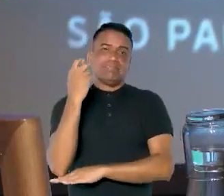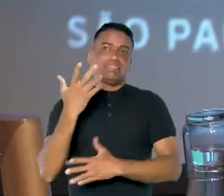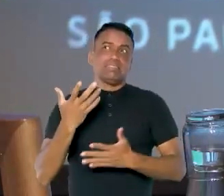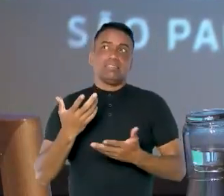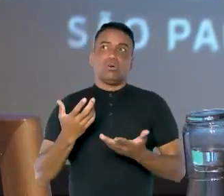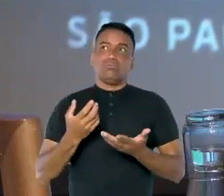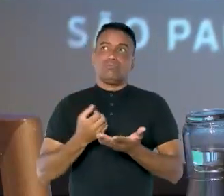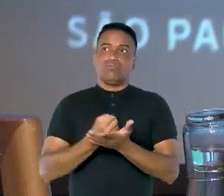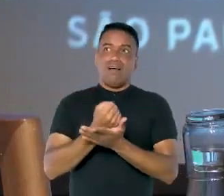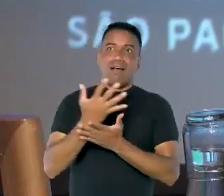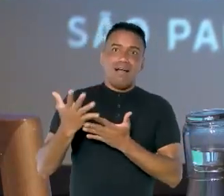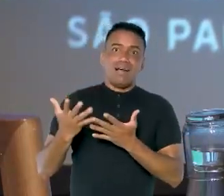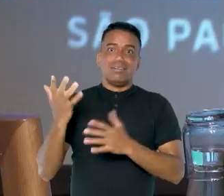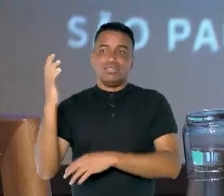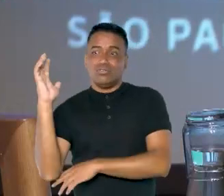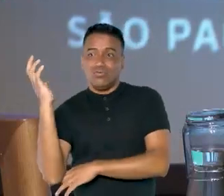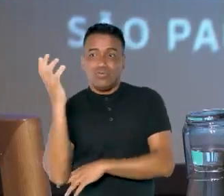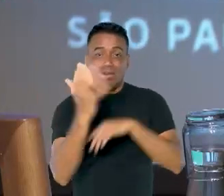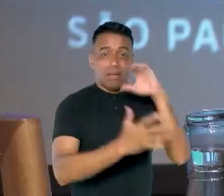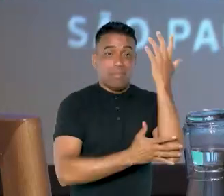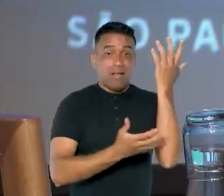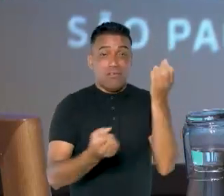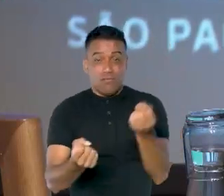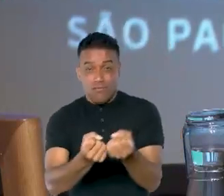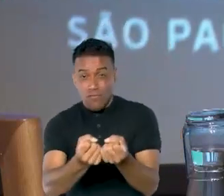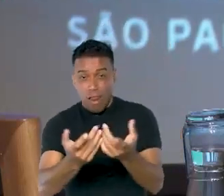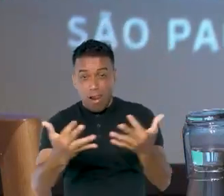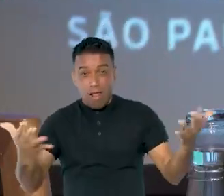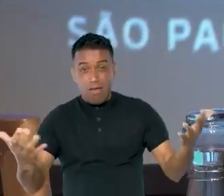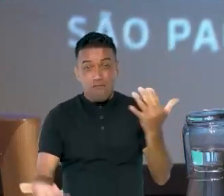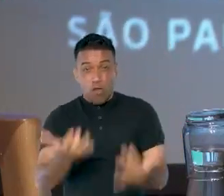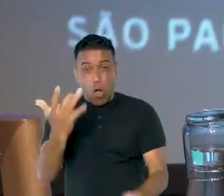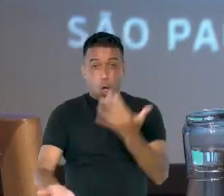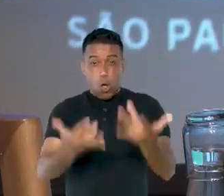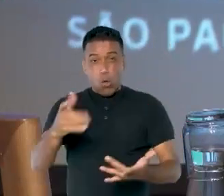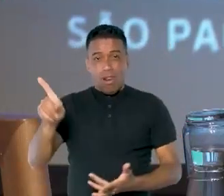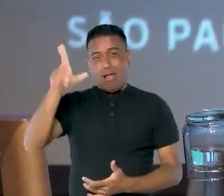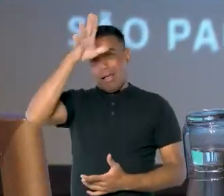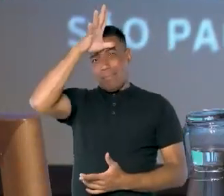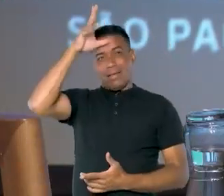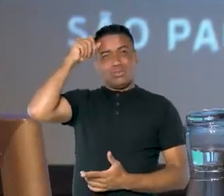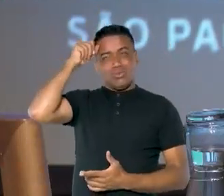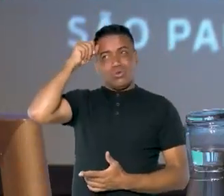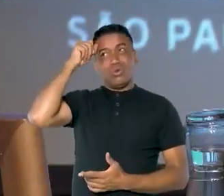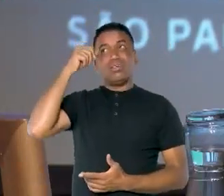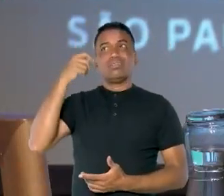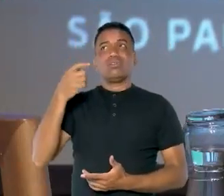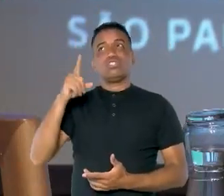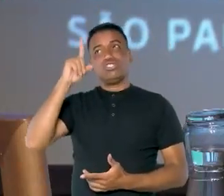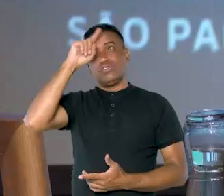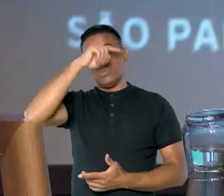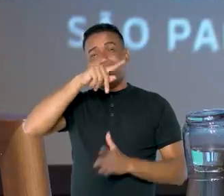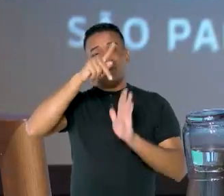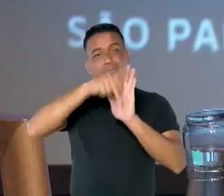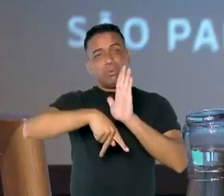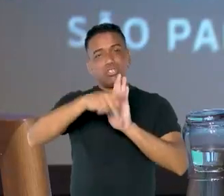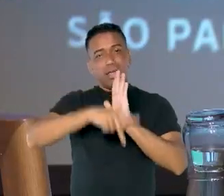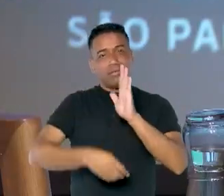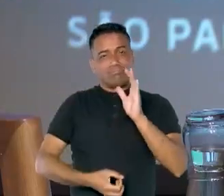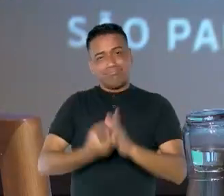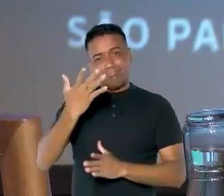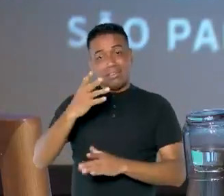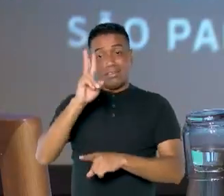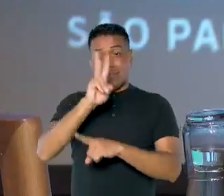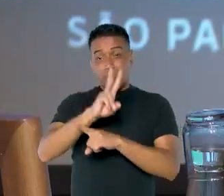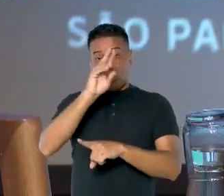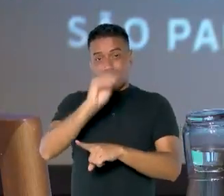queimadas na Amazônia e estamos com dificuldade de ter um projeto que proteja a Amazônia, que proteja